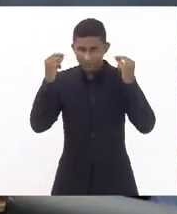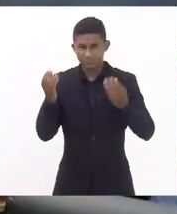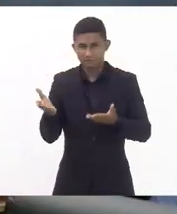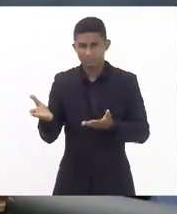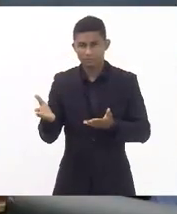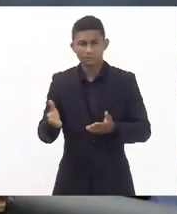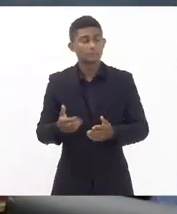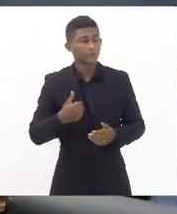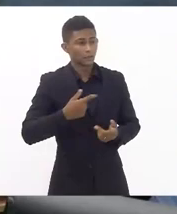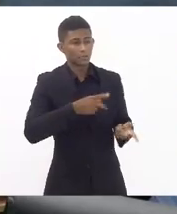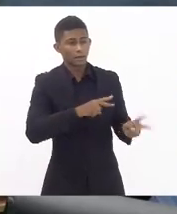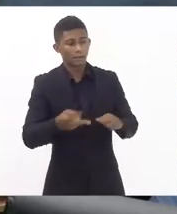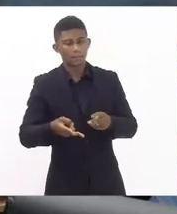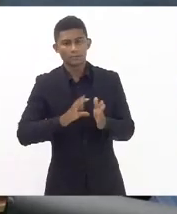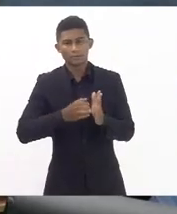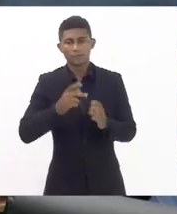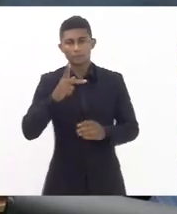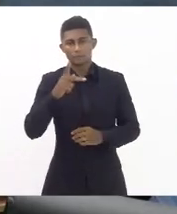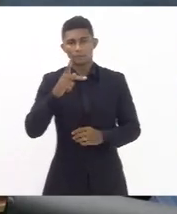Muito obrigado, presidente.